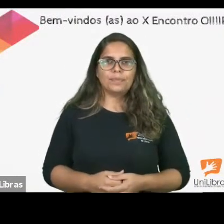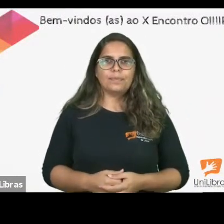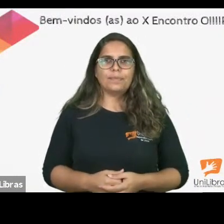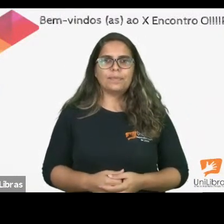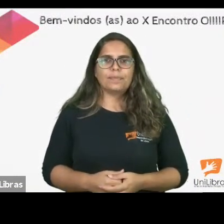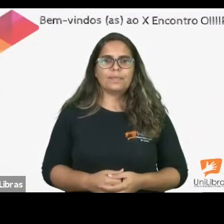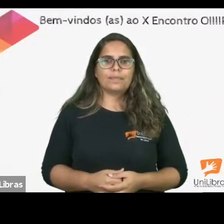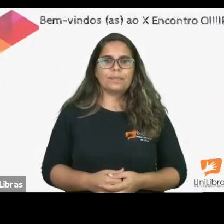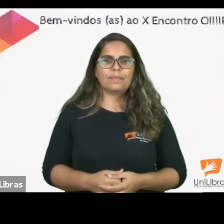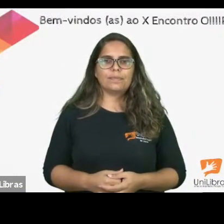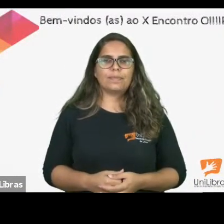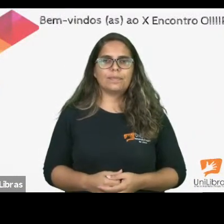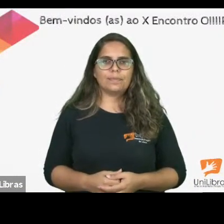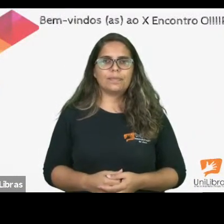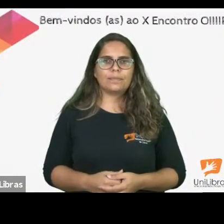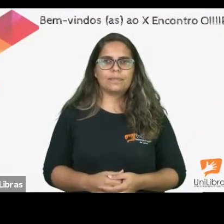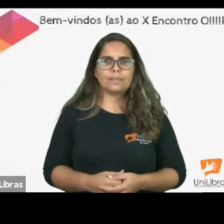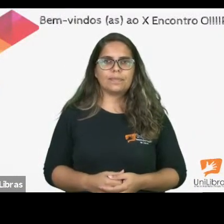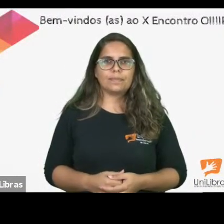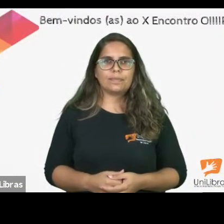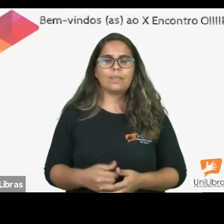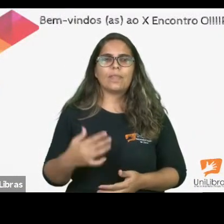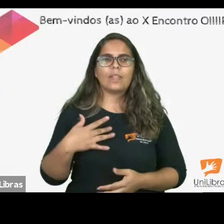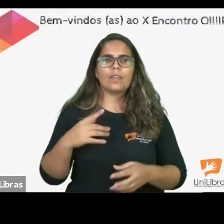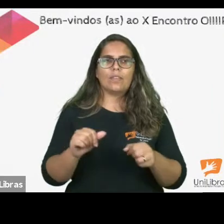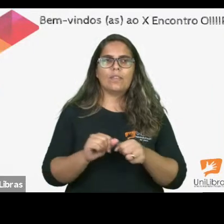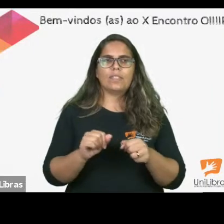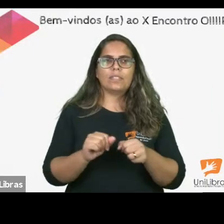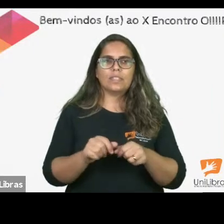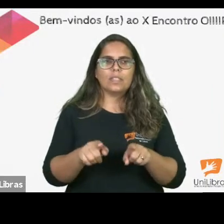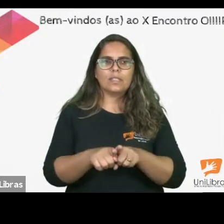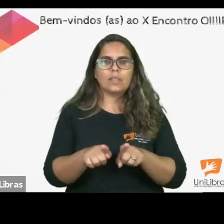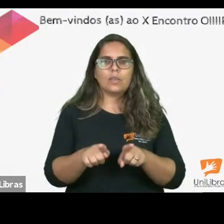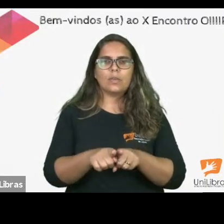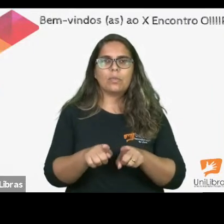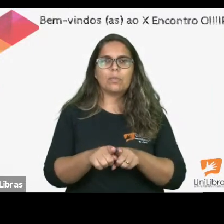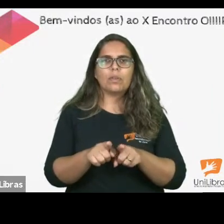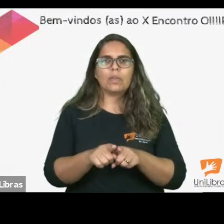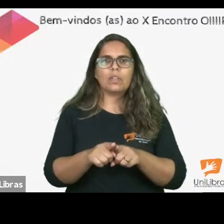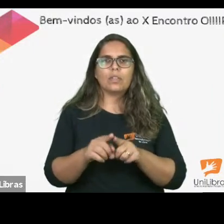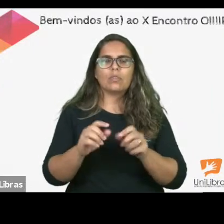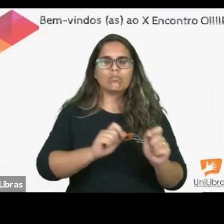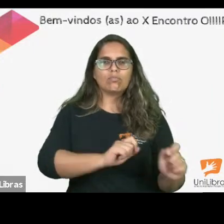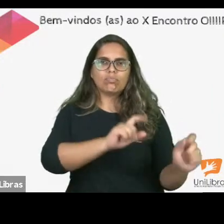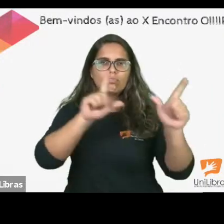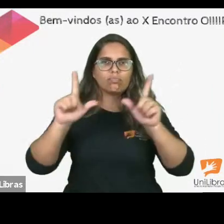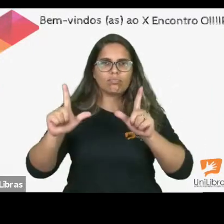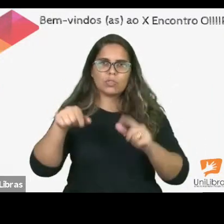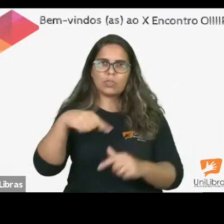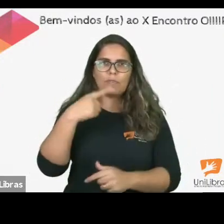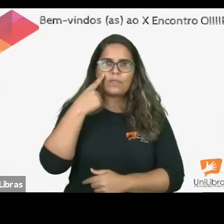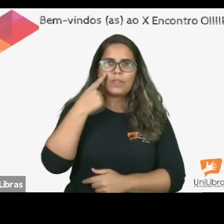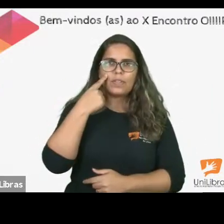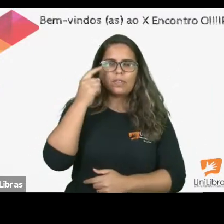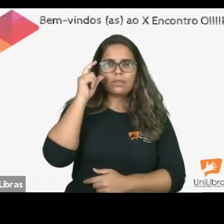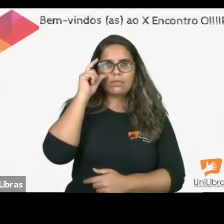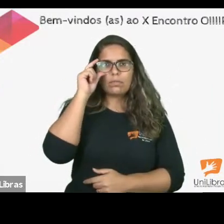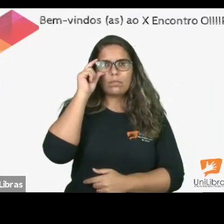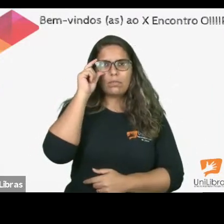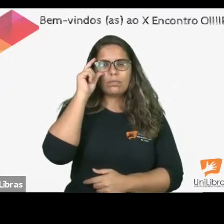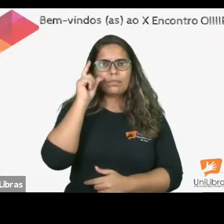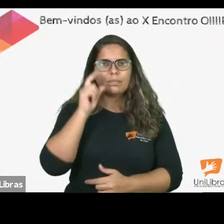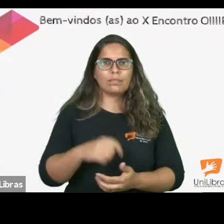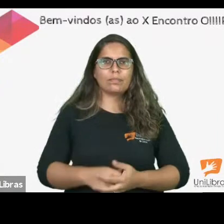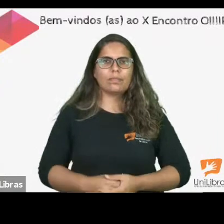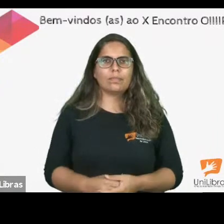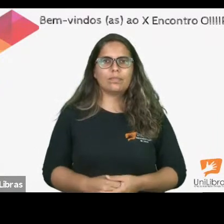bem. Eu vou também fazer, compartilhar a minha tela, não é? Sim.